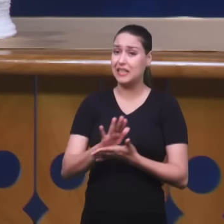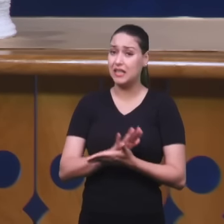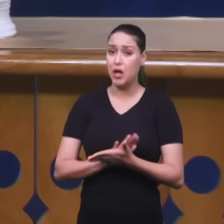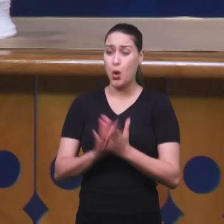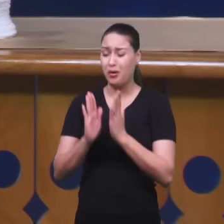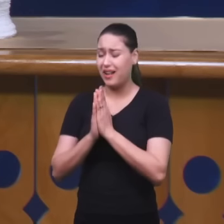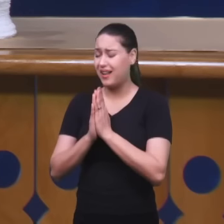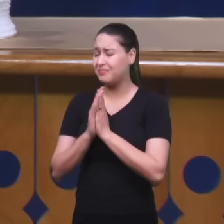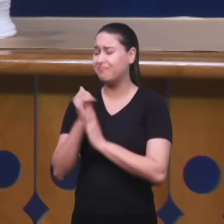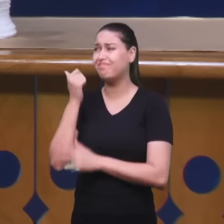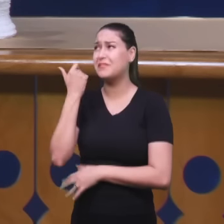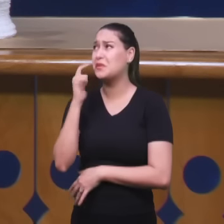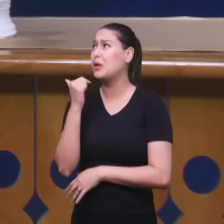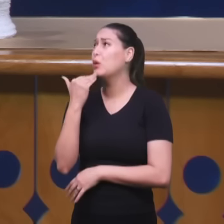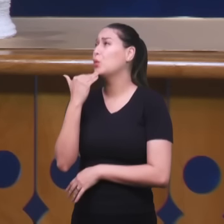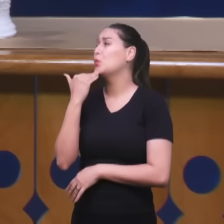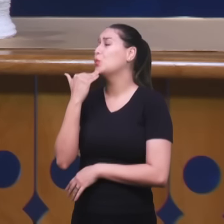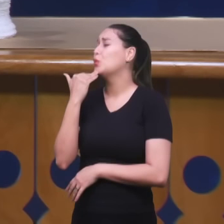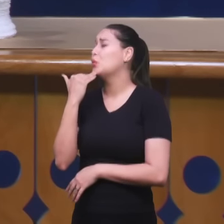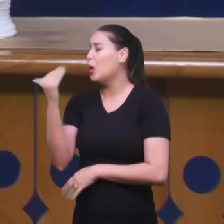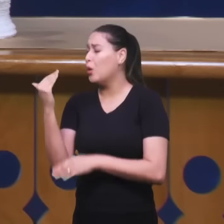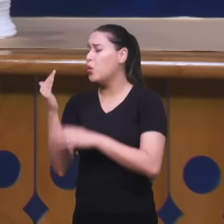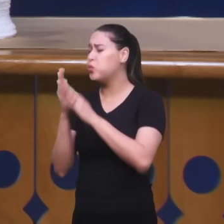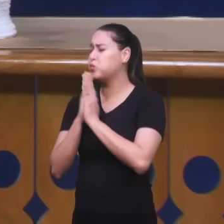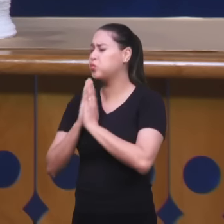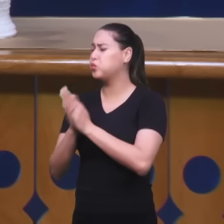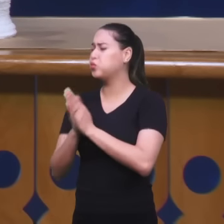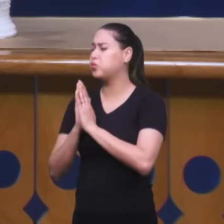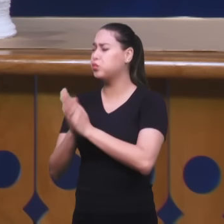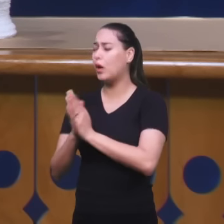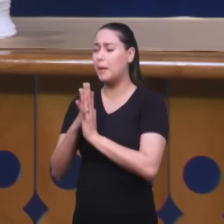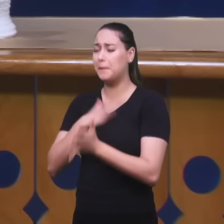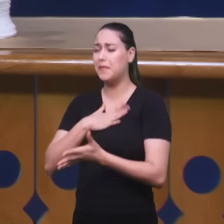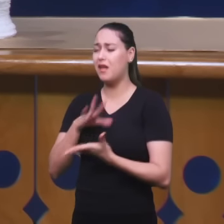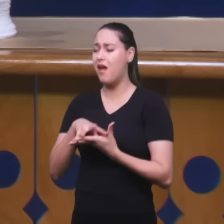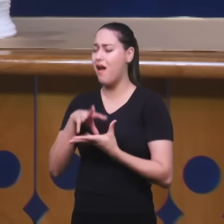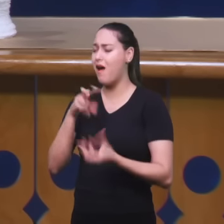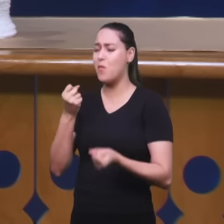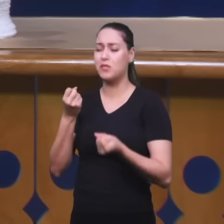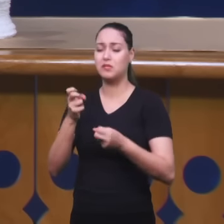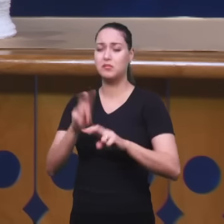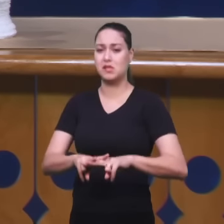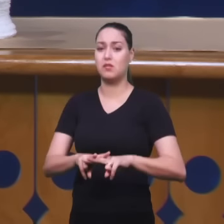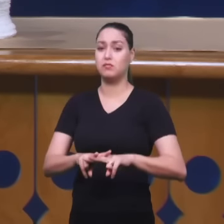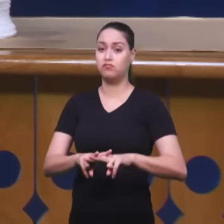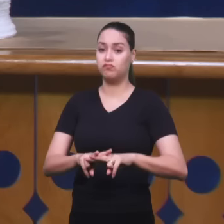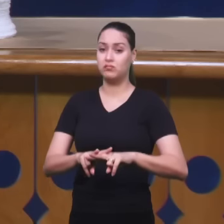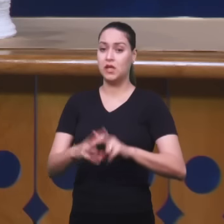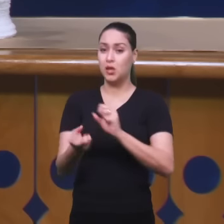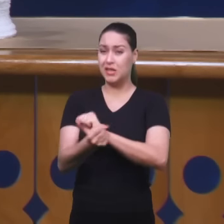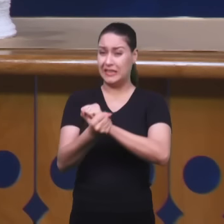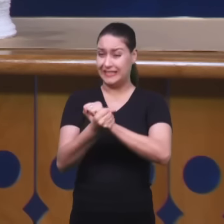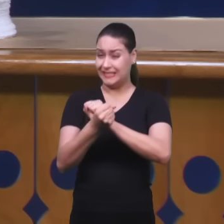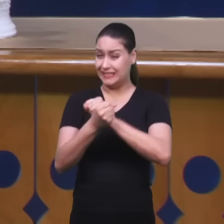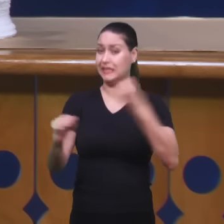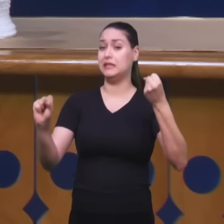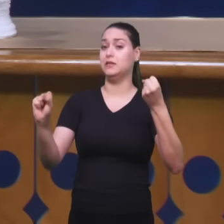Eu suplico a ti Senhor Tira a minha Alma da prisão E neste pedido Do salmista